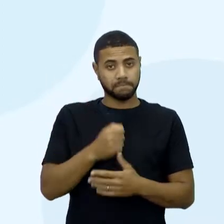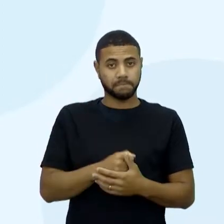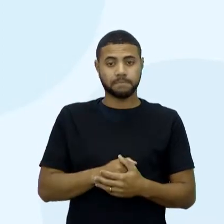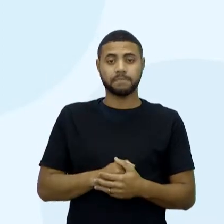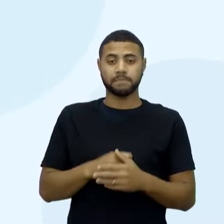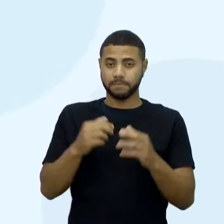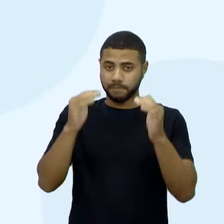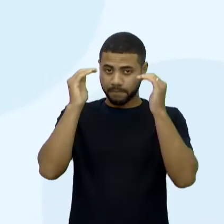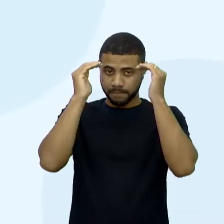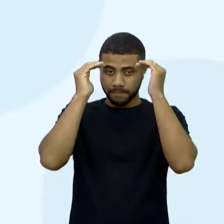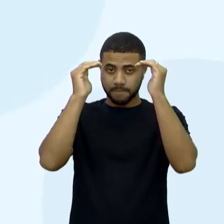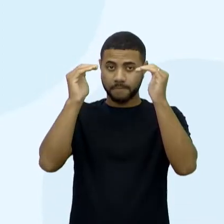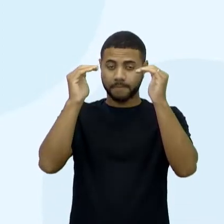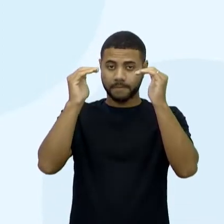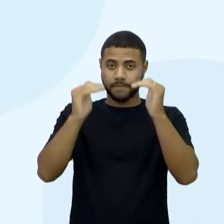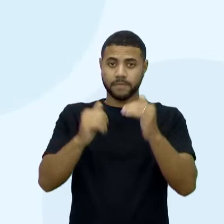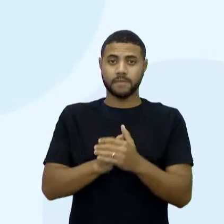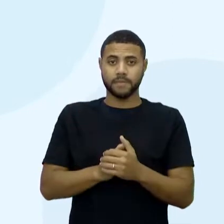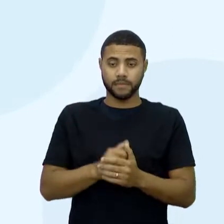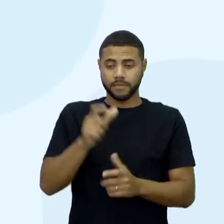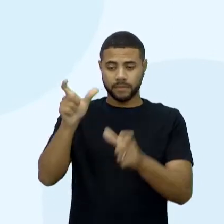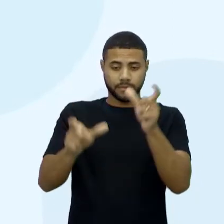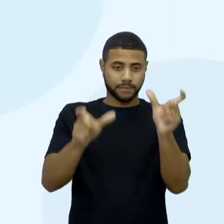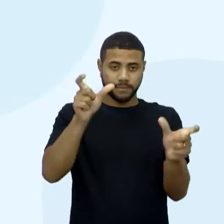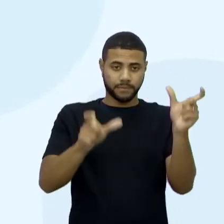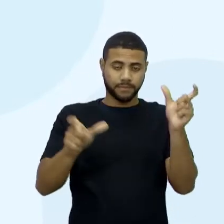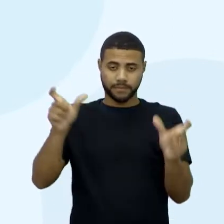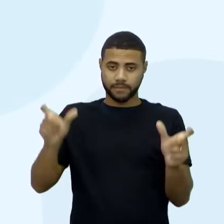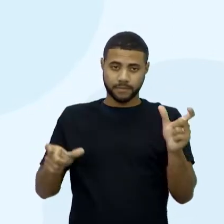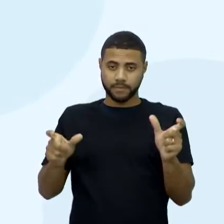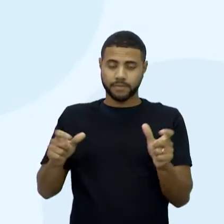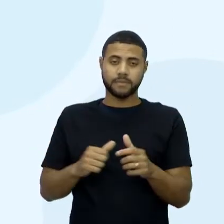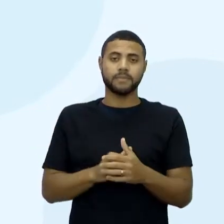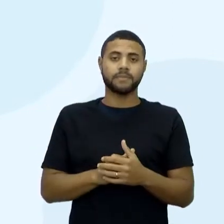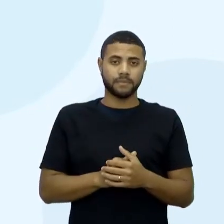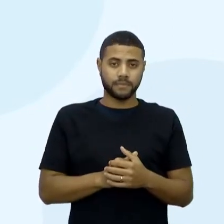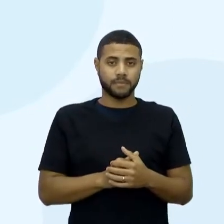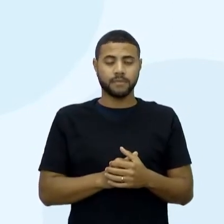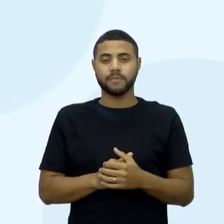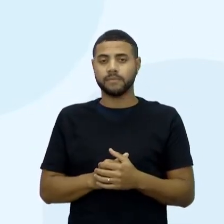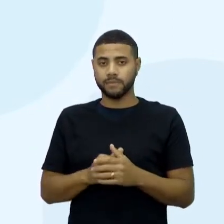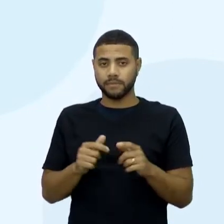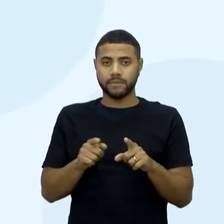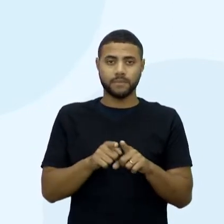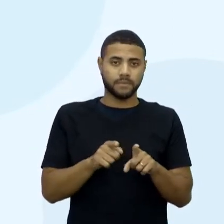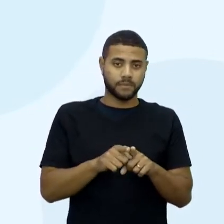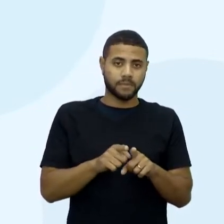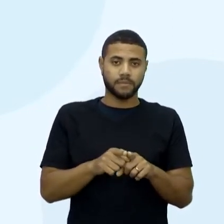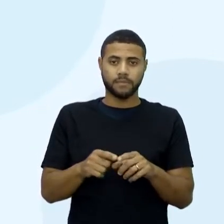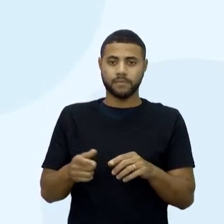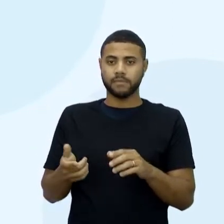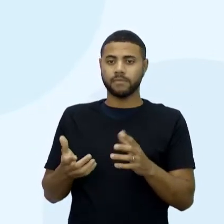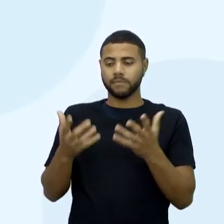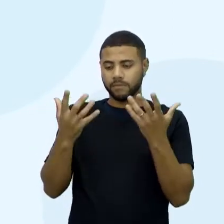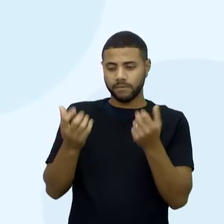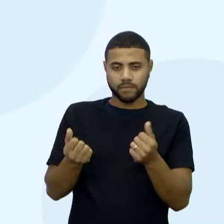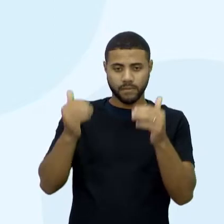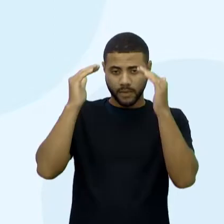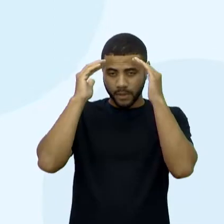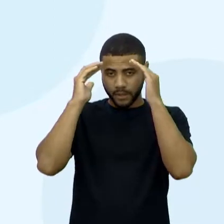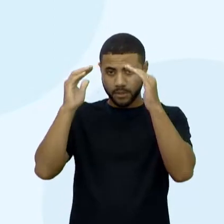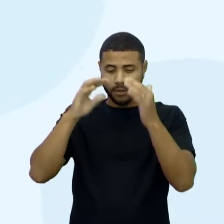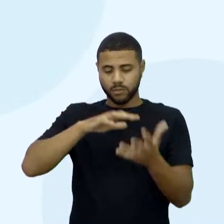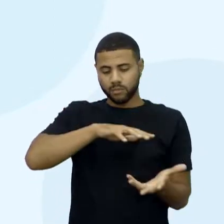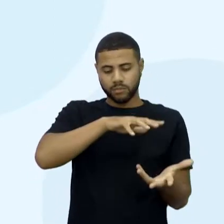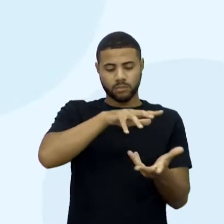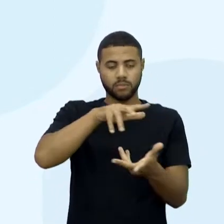devido respeito à dignidade da pessoa humana e no cumprimento e respeito